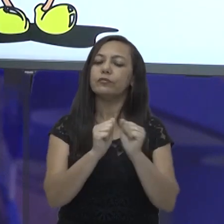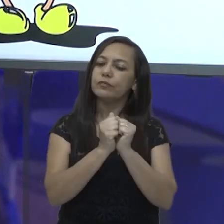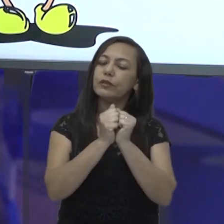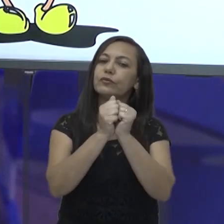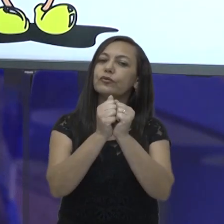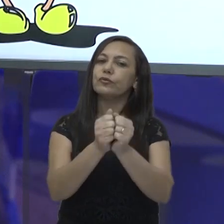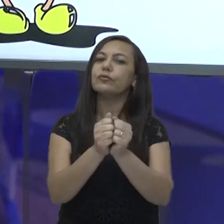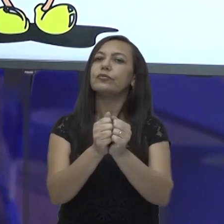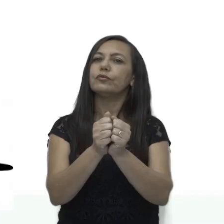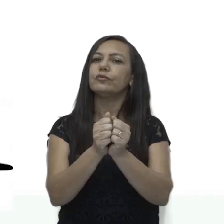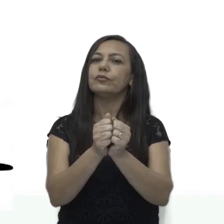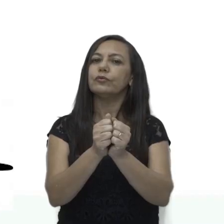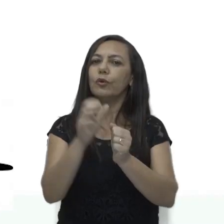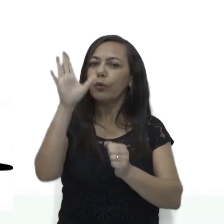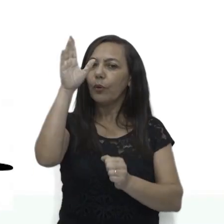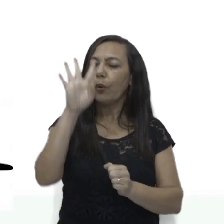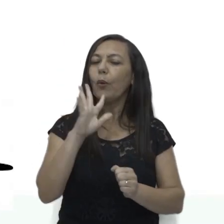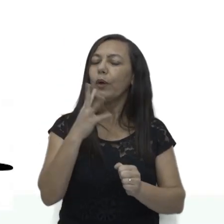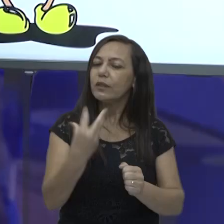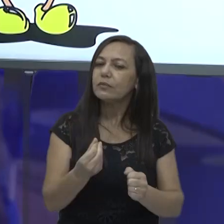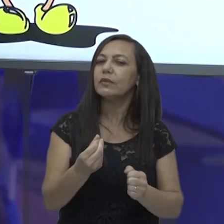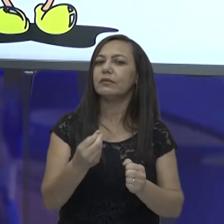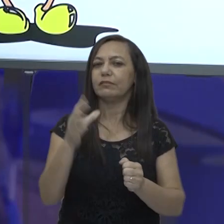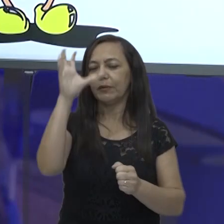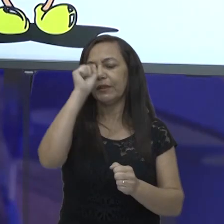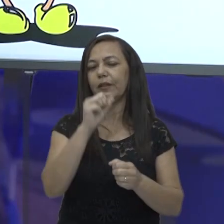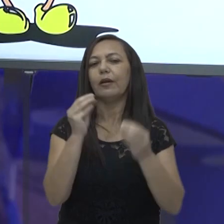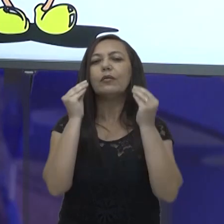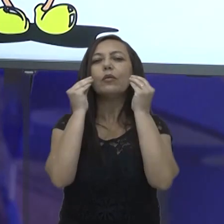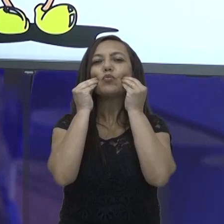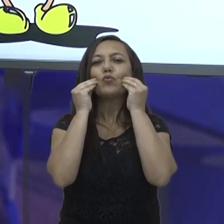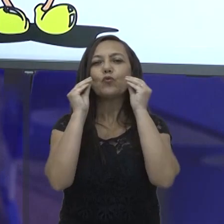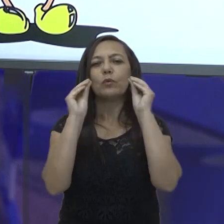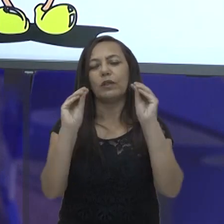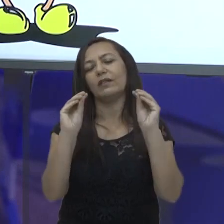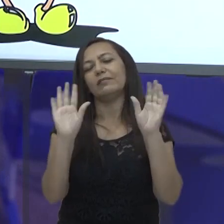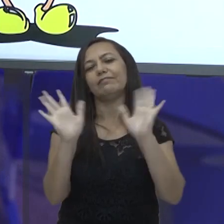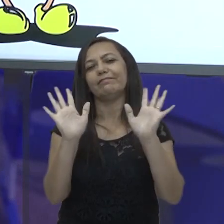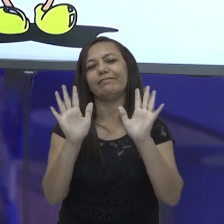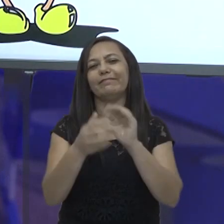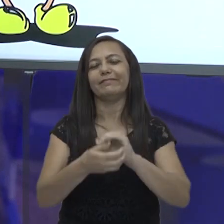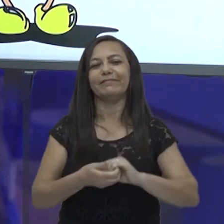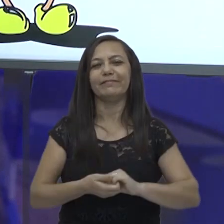aprofundando mais o nosso conhecimento. Um beijo forte no coração e até mais.